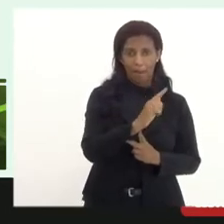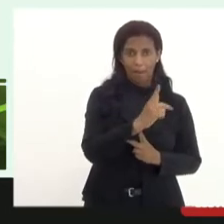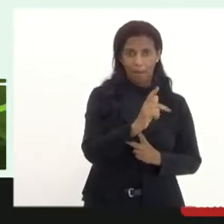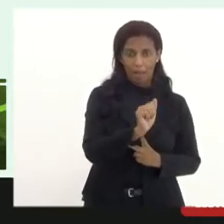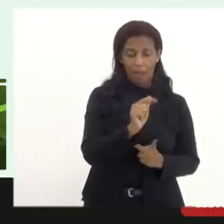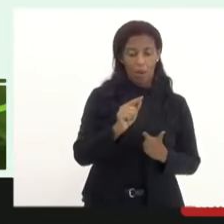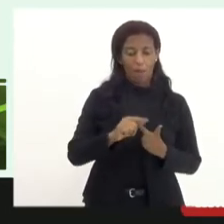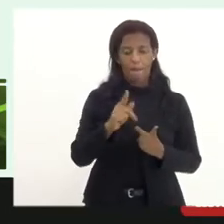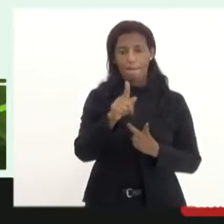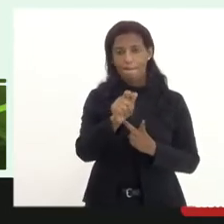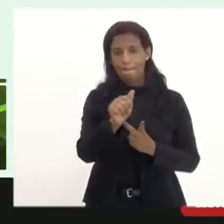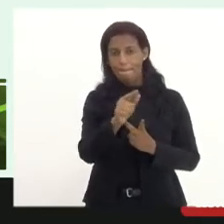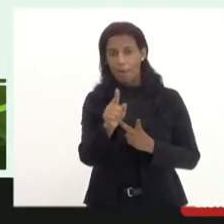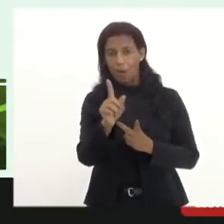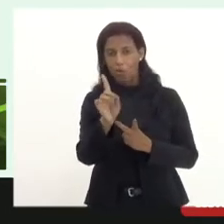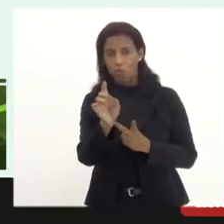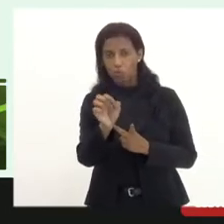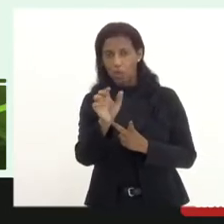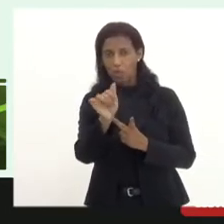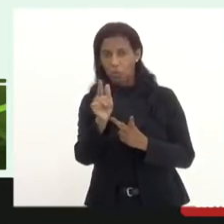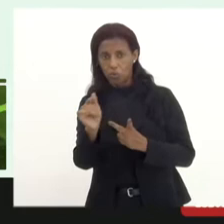de Açúcar. Primeiro, o projeto de Bacalhau.